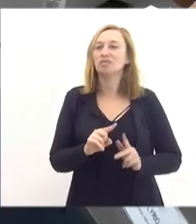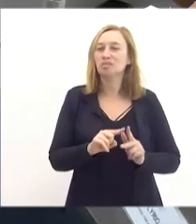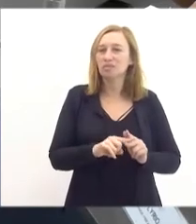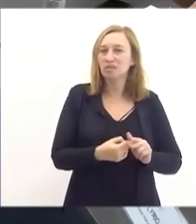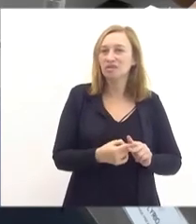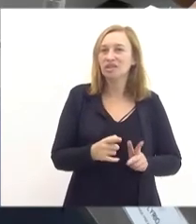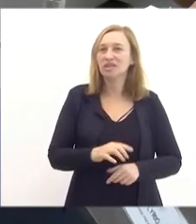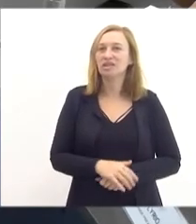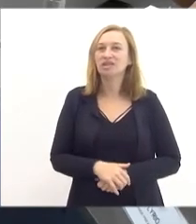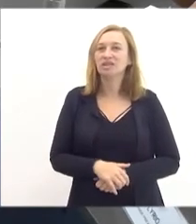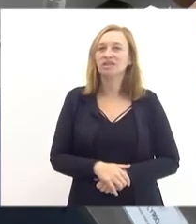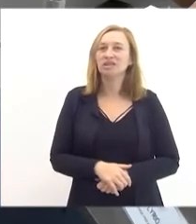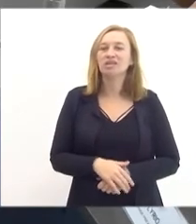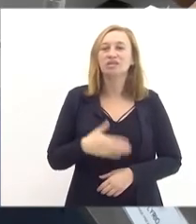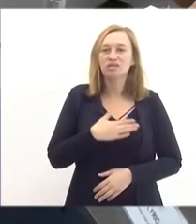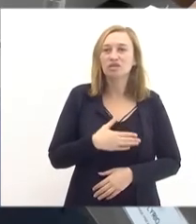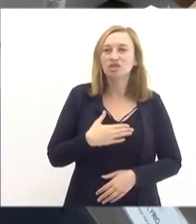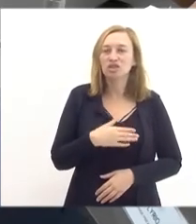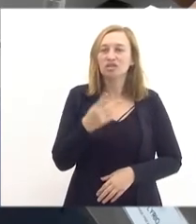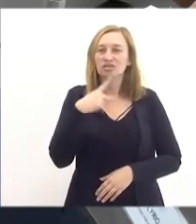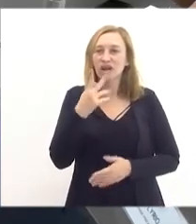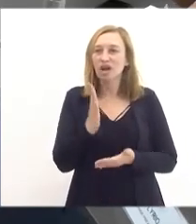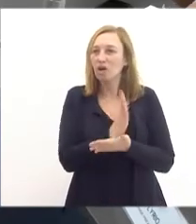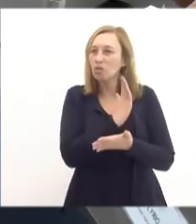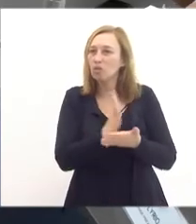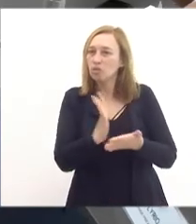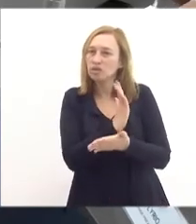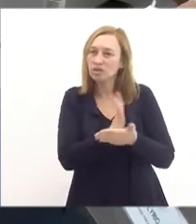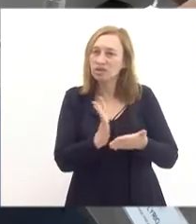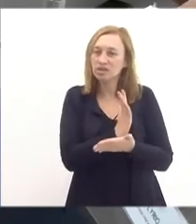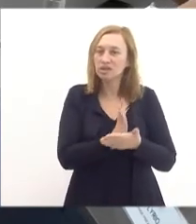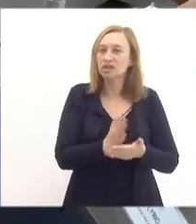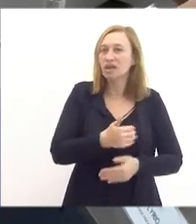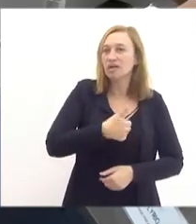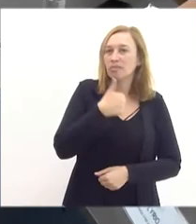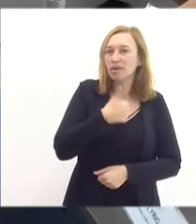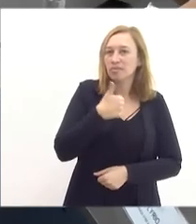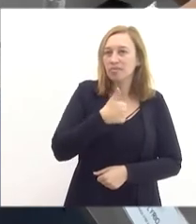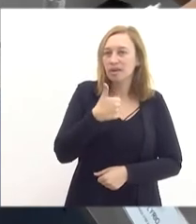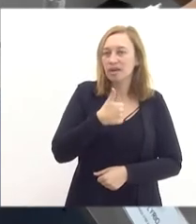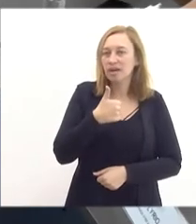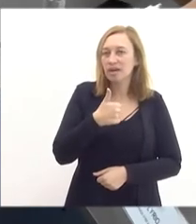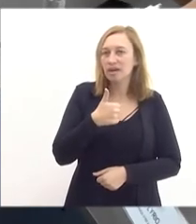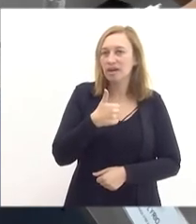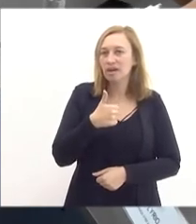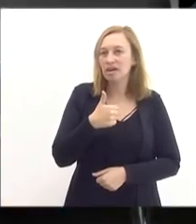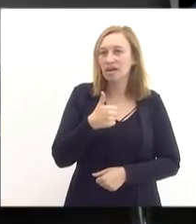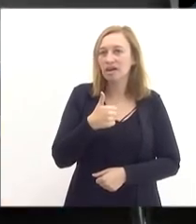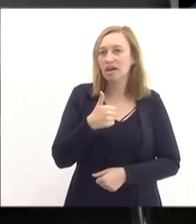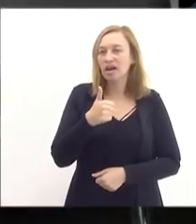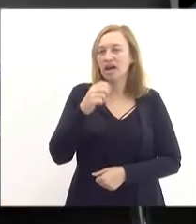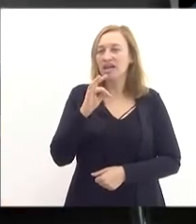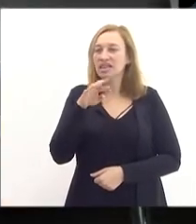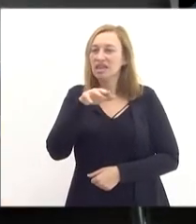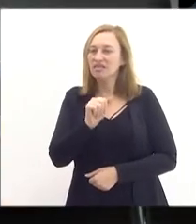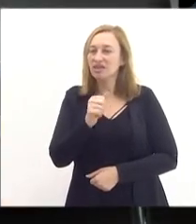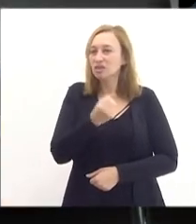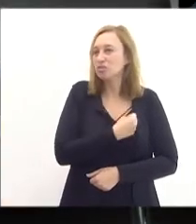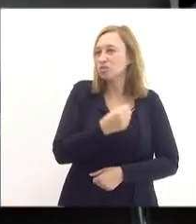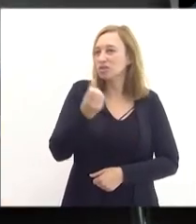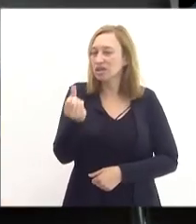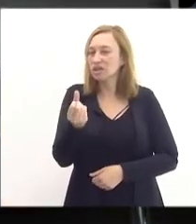E a gente gostaria de destacar algumas. A primeira delas, aditiva número 6. A gente concorda